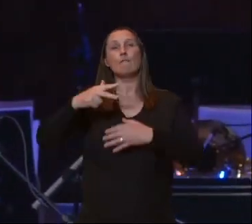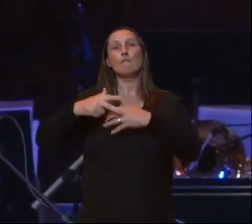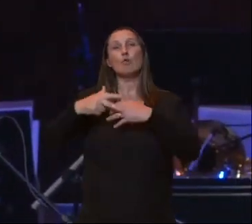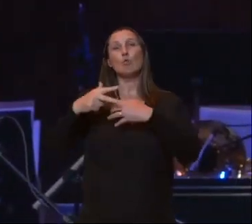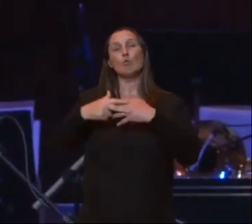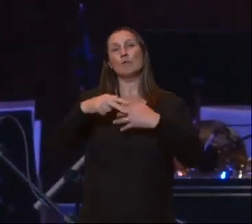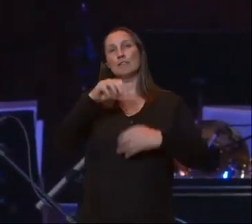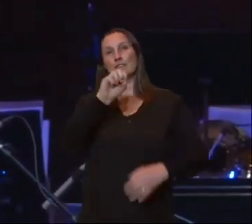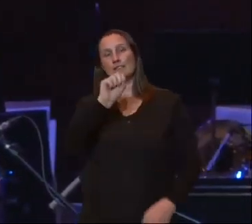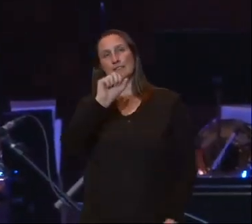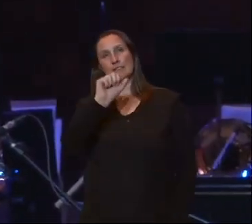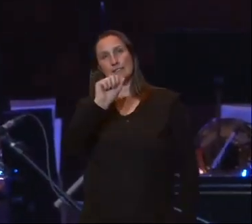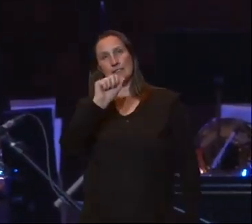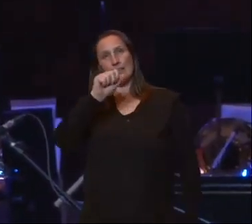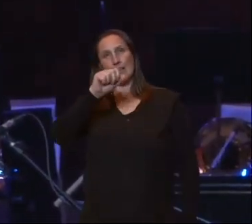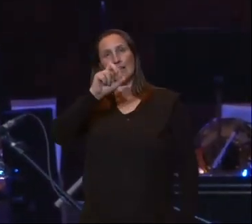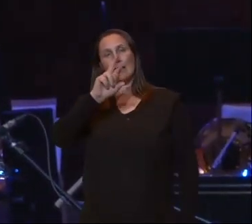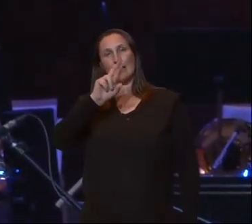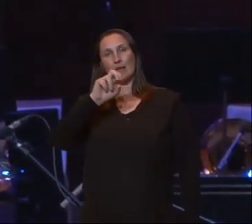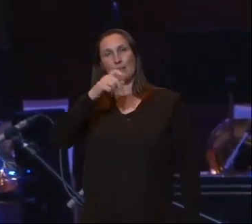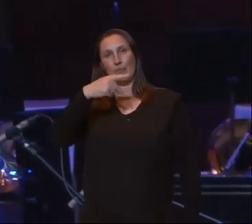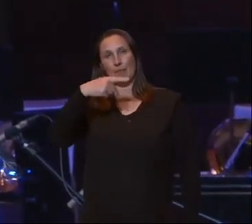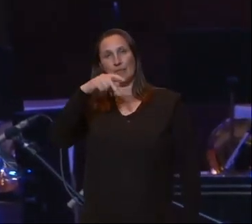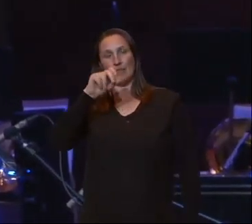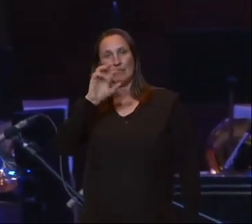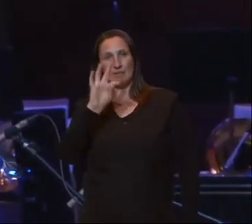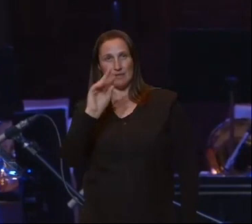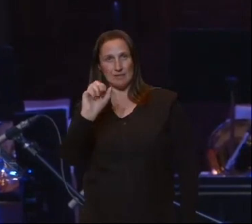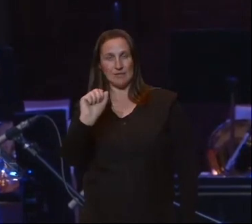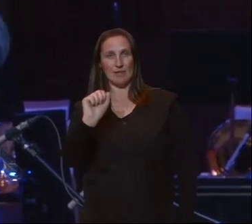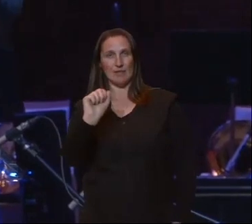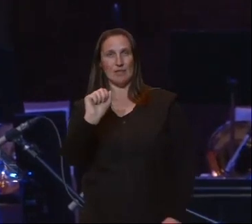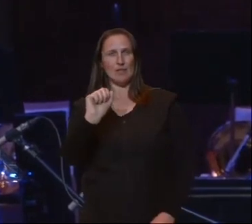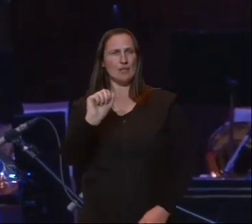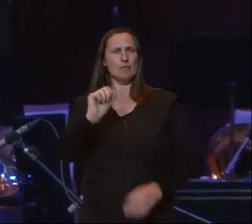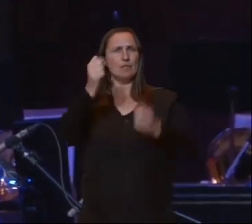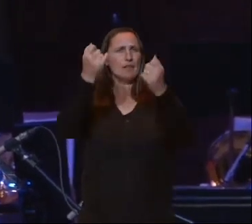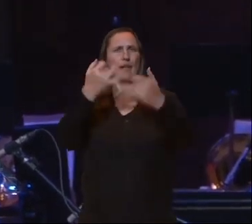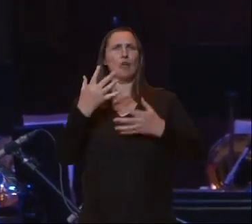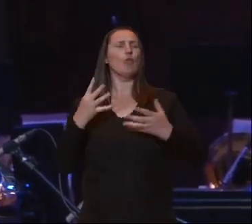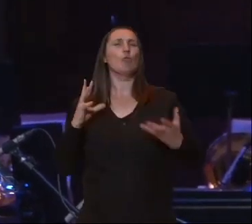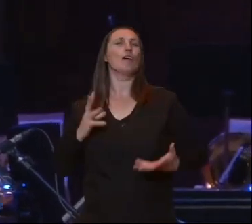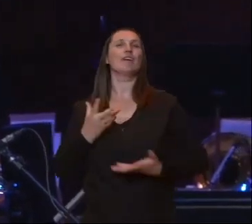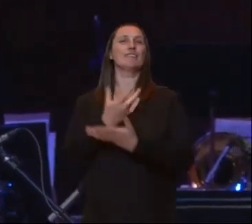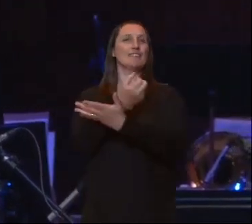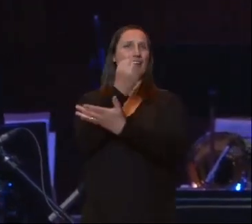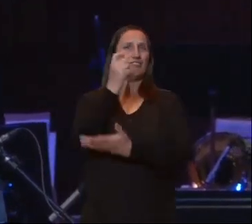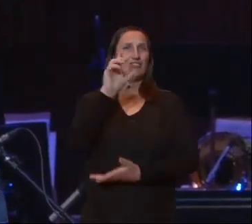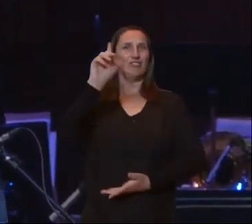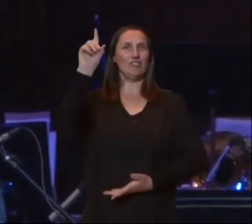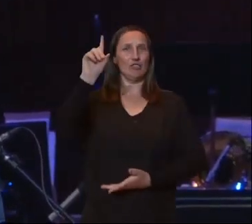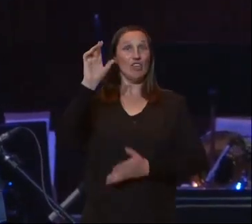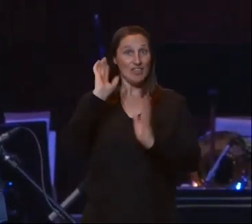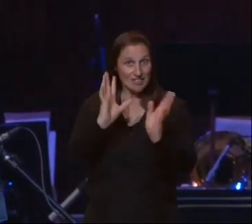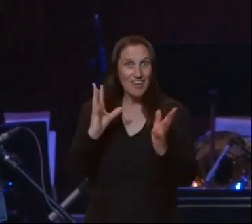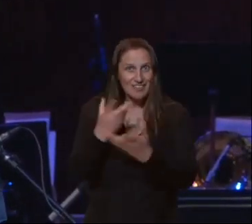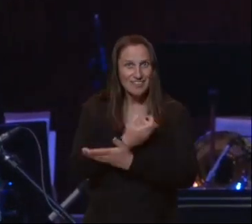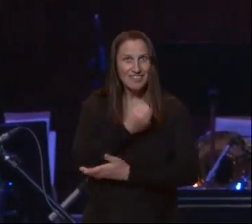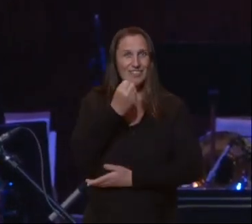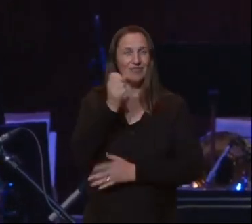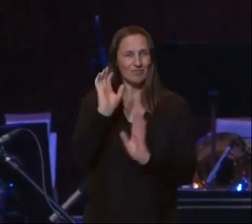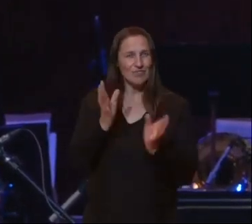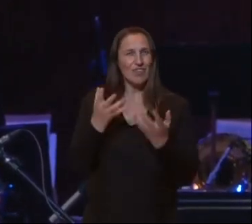Sarepta. E hoje eu quero falar a respeito do resgate de Deus. Quem aqui já foi resgatado? Já